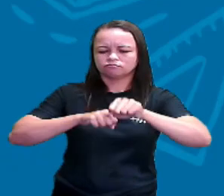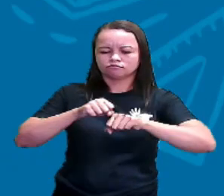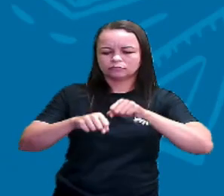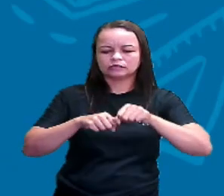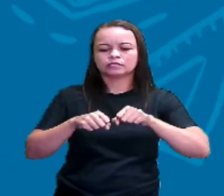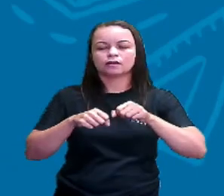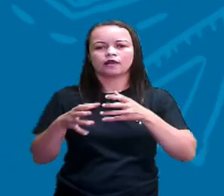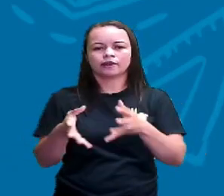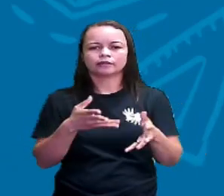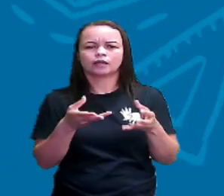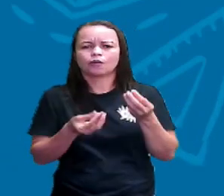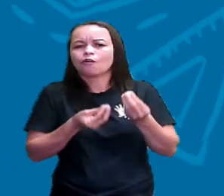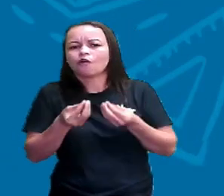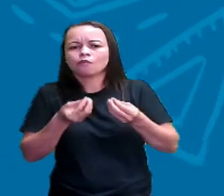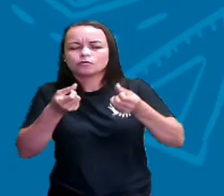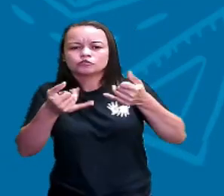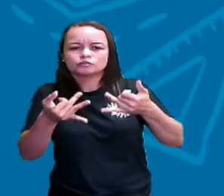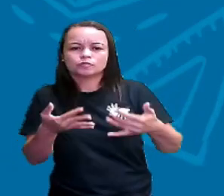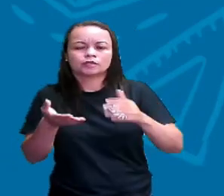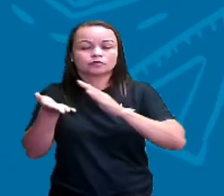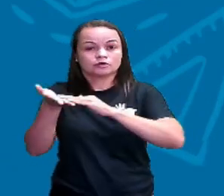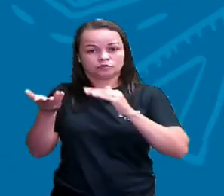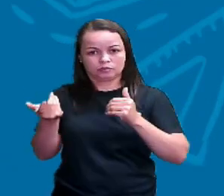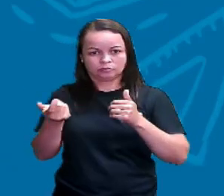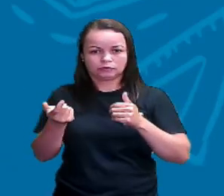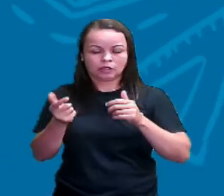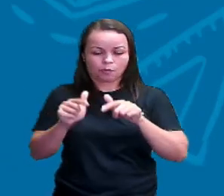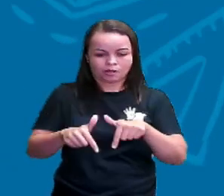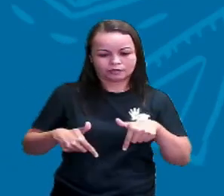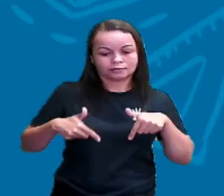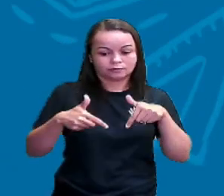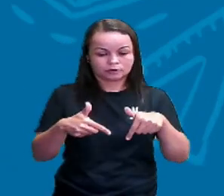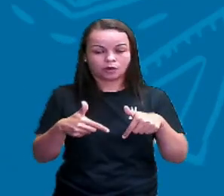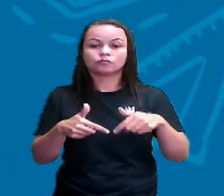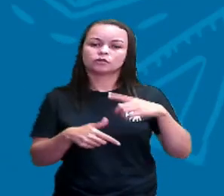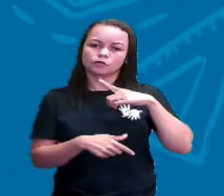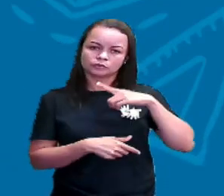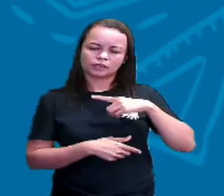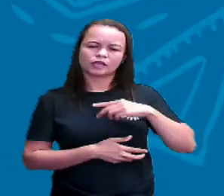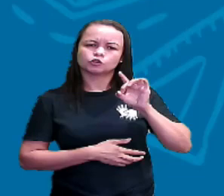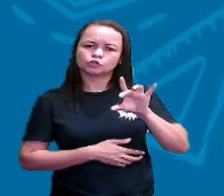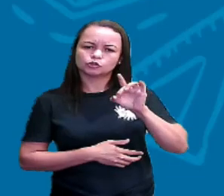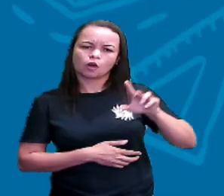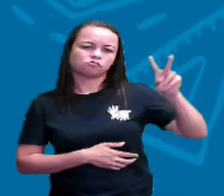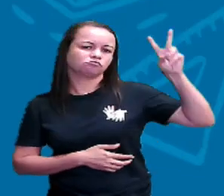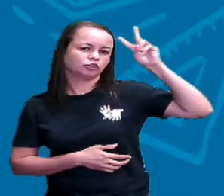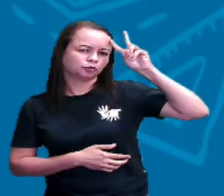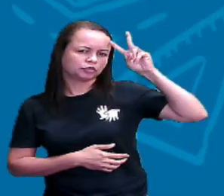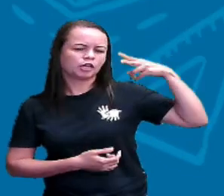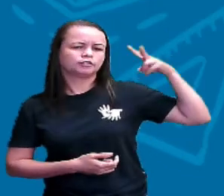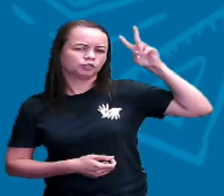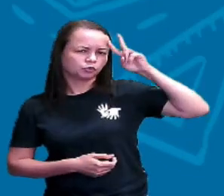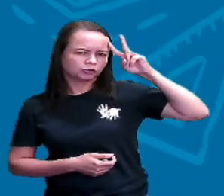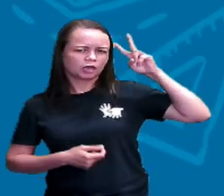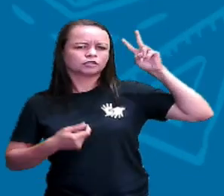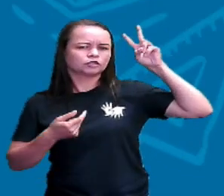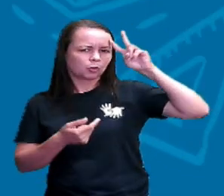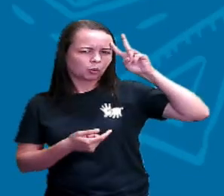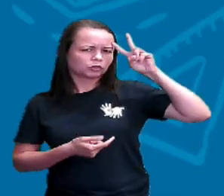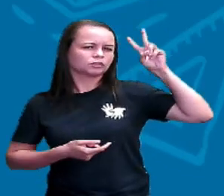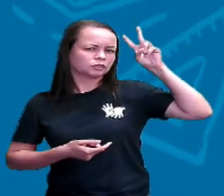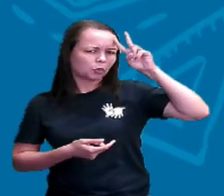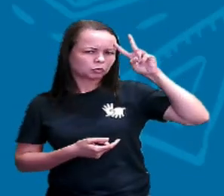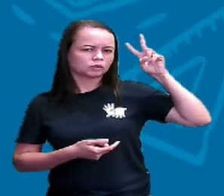isso em espanhol? É uma ação que eu realizo sempre nas segundas-feiras de toda semana,